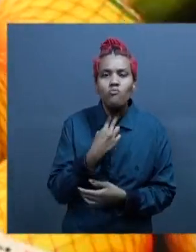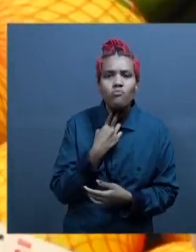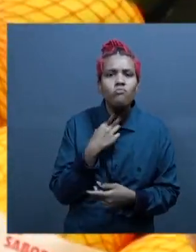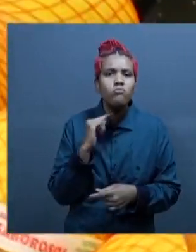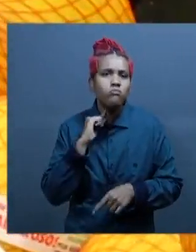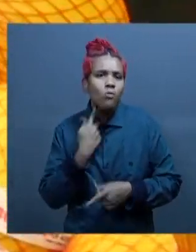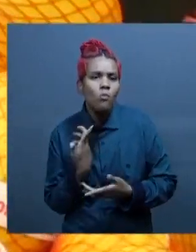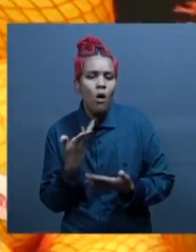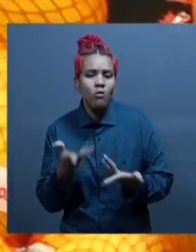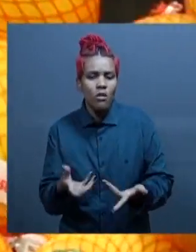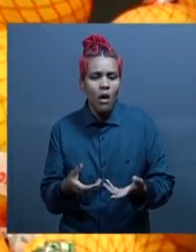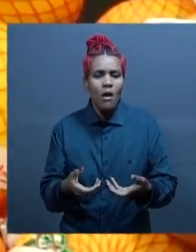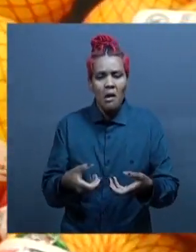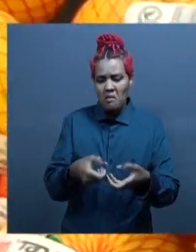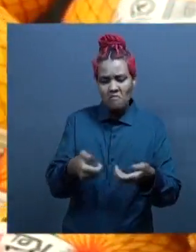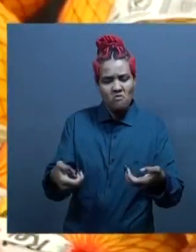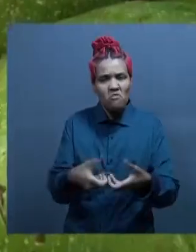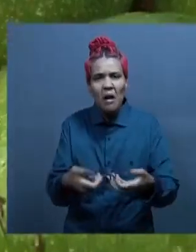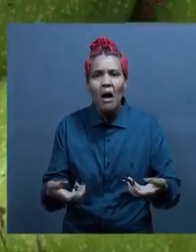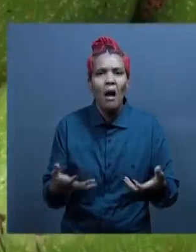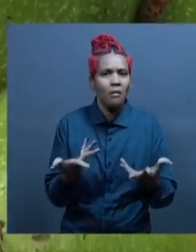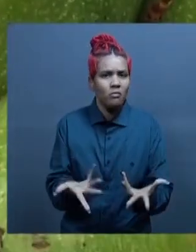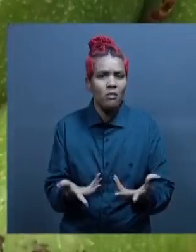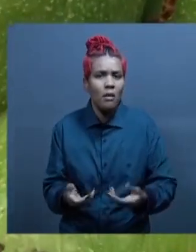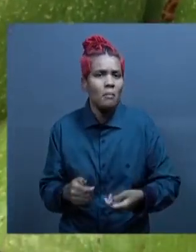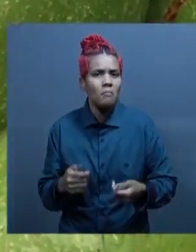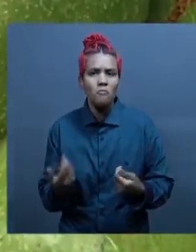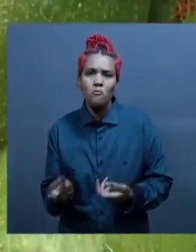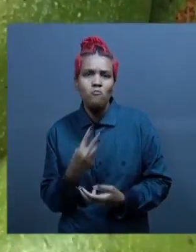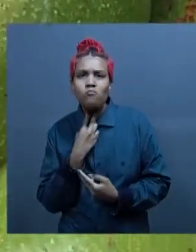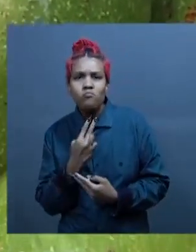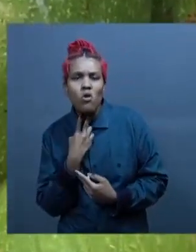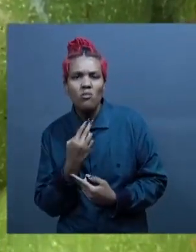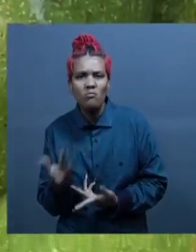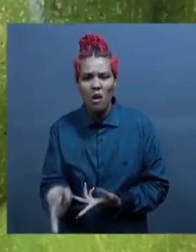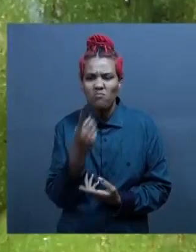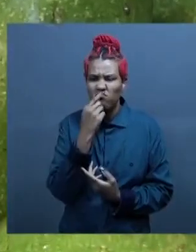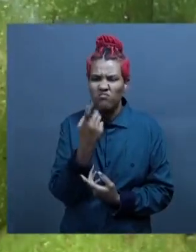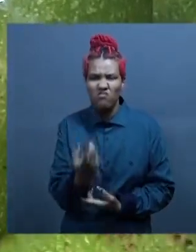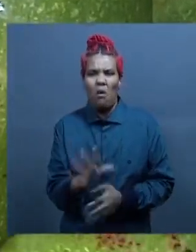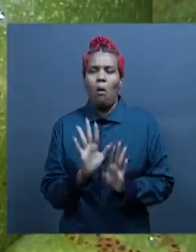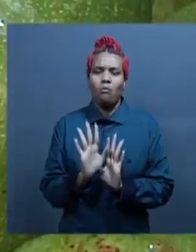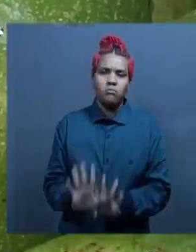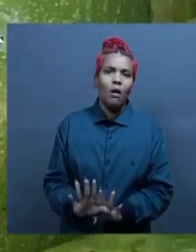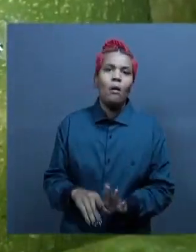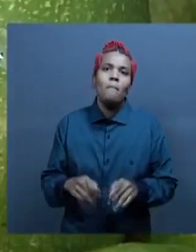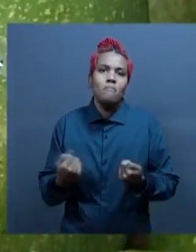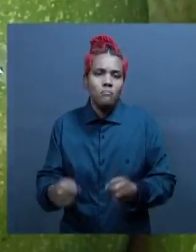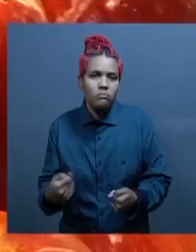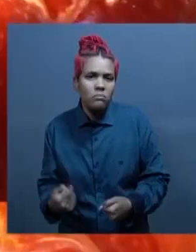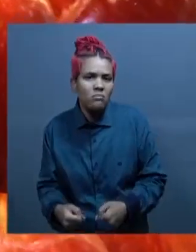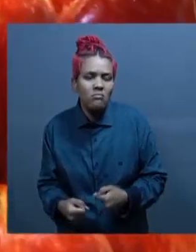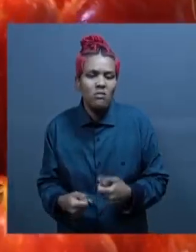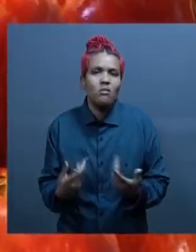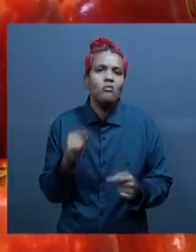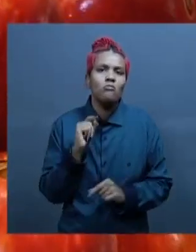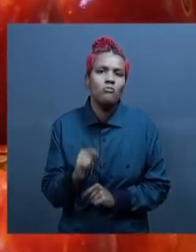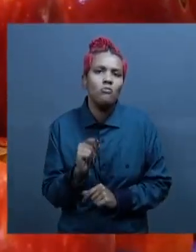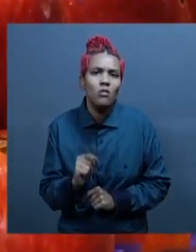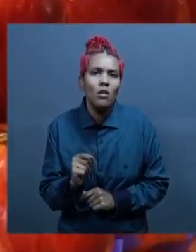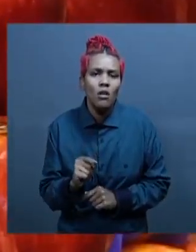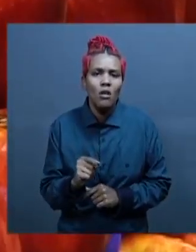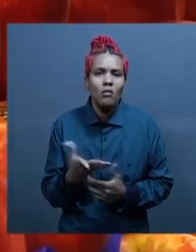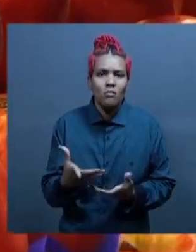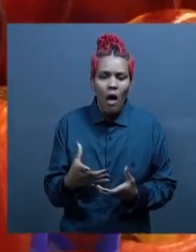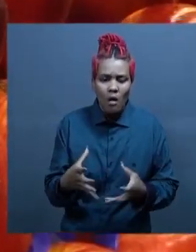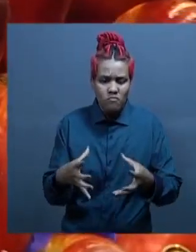nu fisiologicamente desenvolvidos e não podem ter odor estranho se estarem excessivamente passados ou maduros